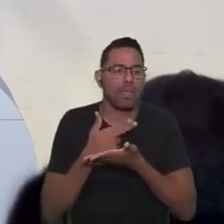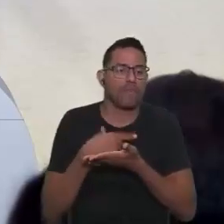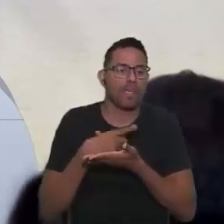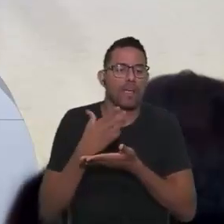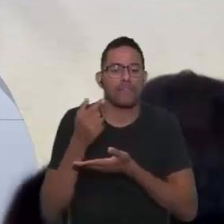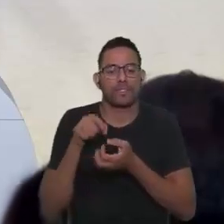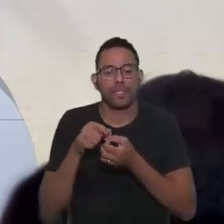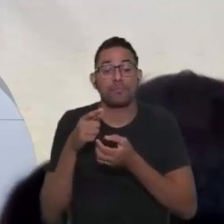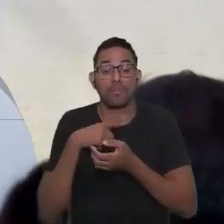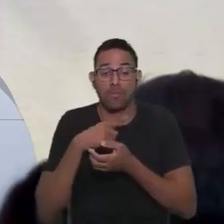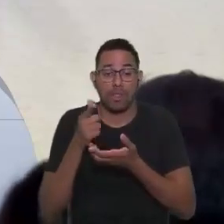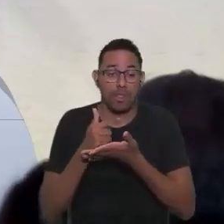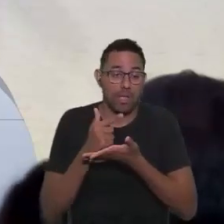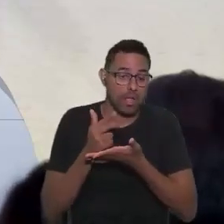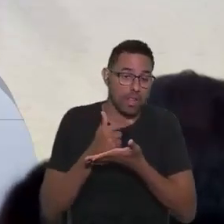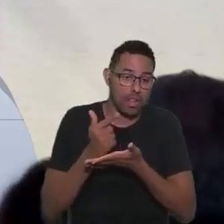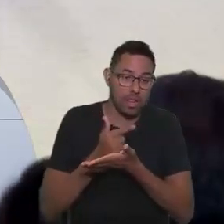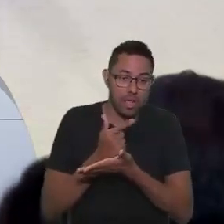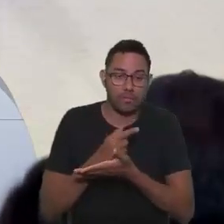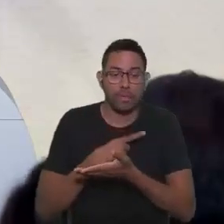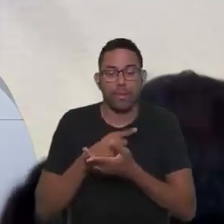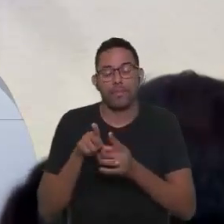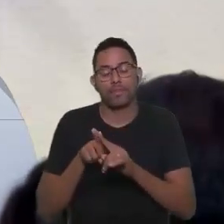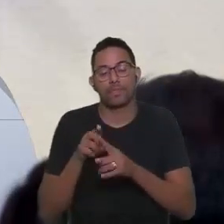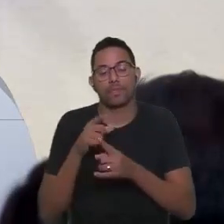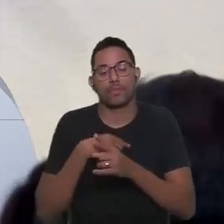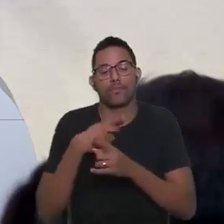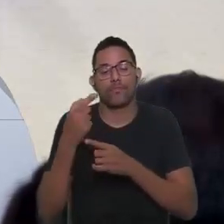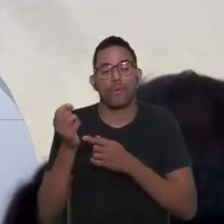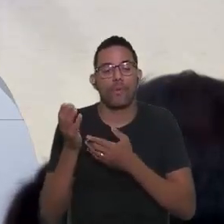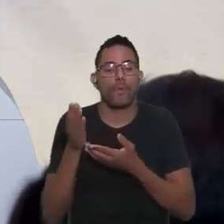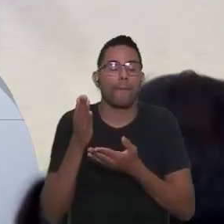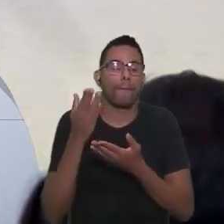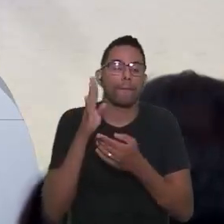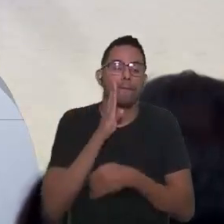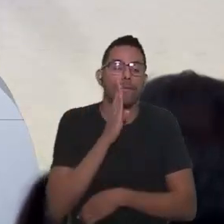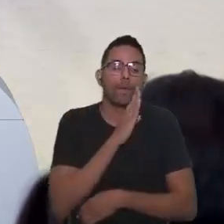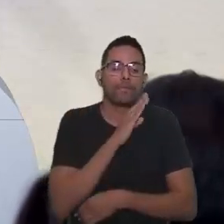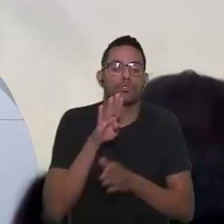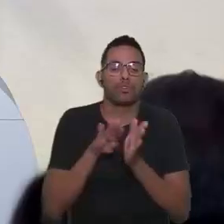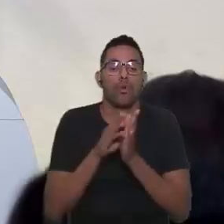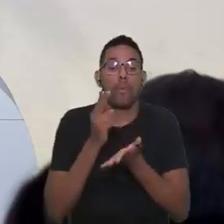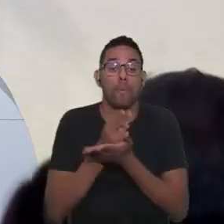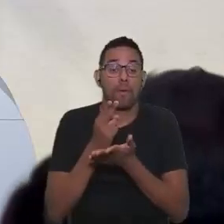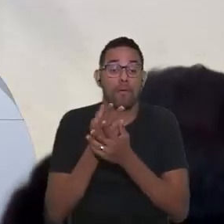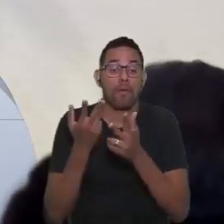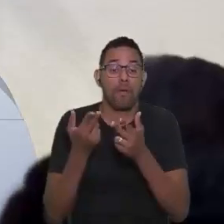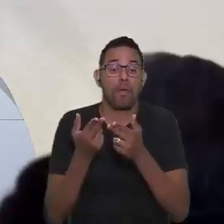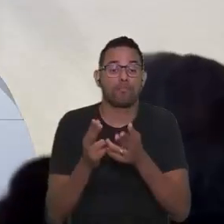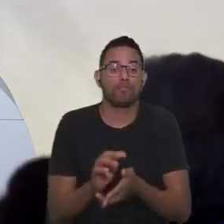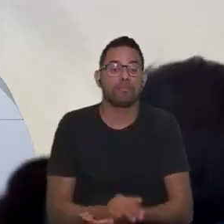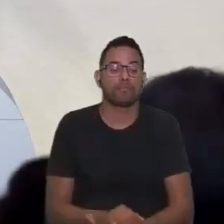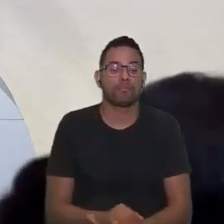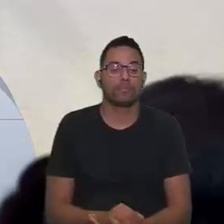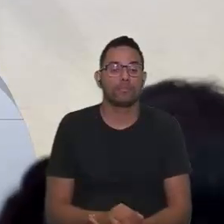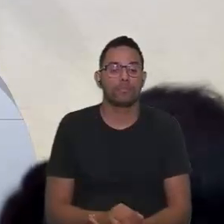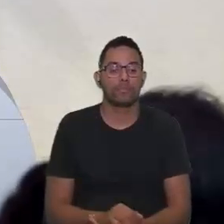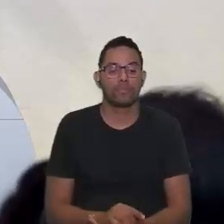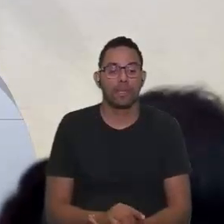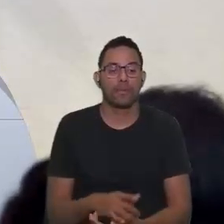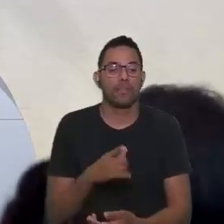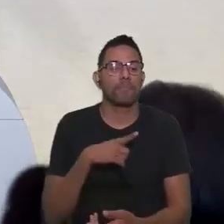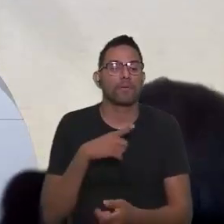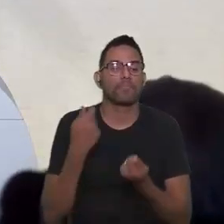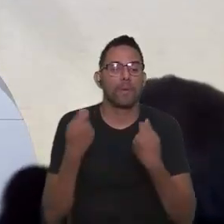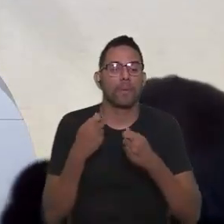fazer, o outro, eu também tenho um livro que eu quero fazer. Eles saíram dali, foram para um bar, e quando eles viram, era o mesmo livro. Né? Então, tinha